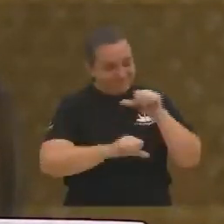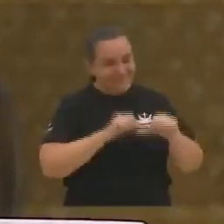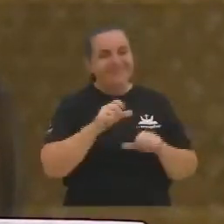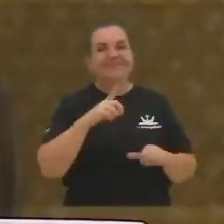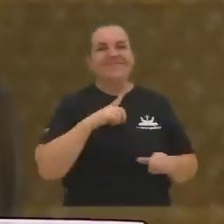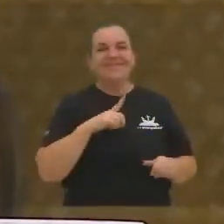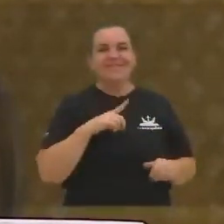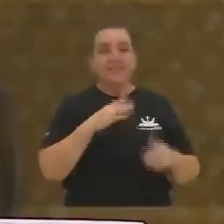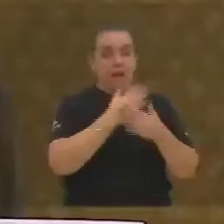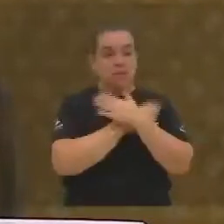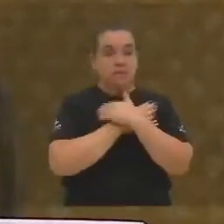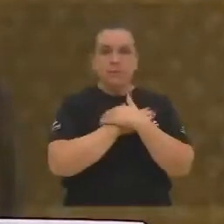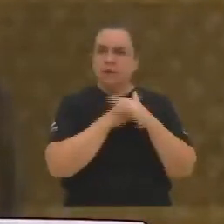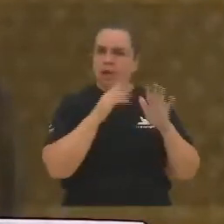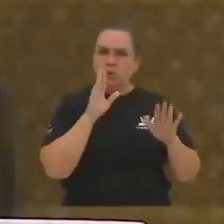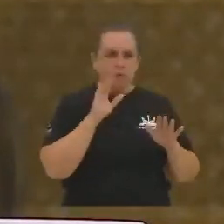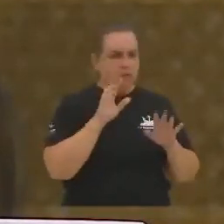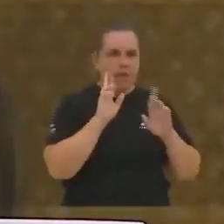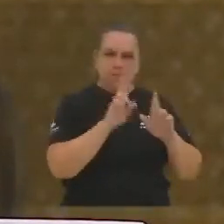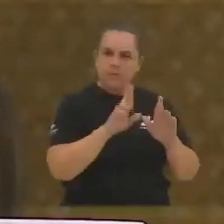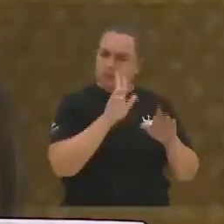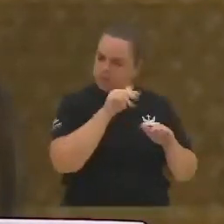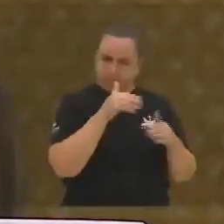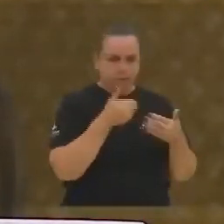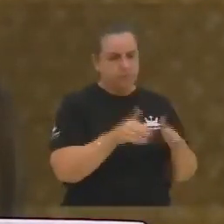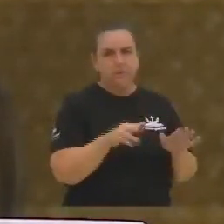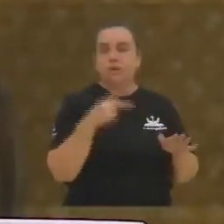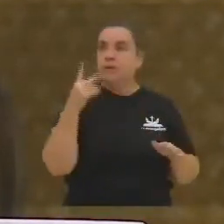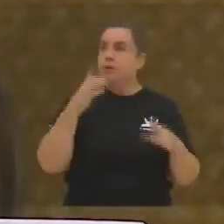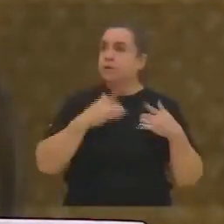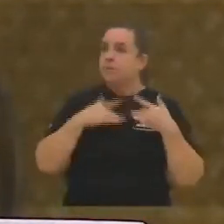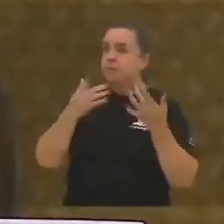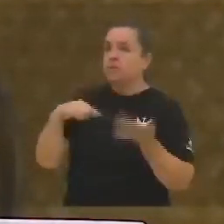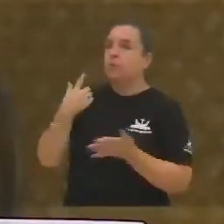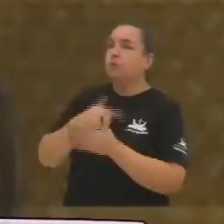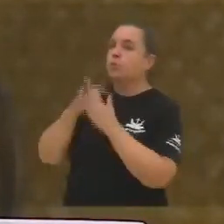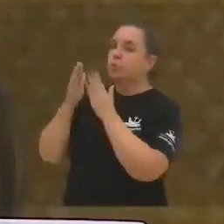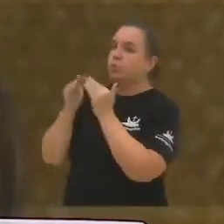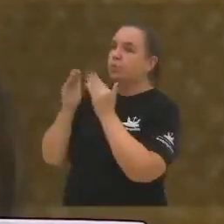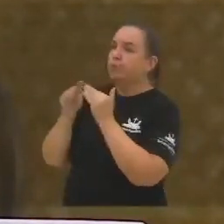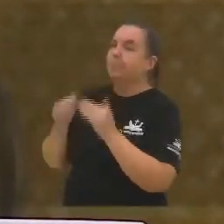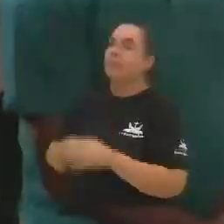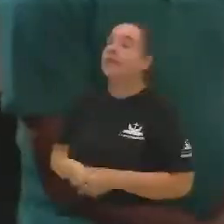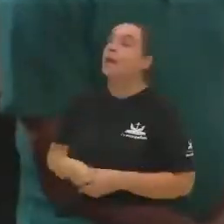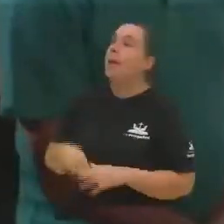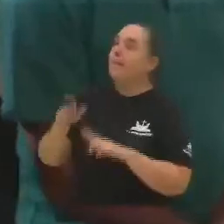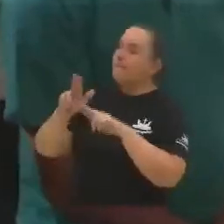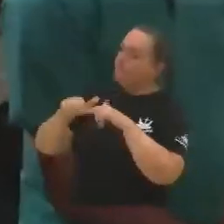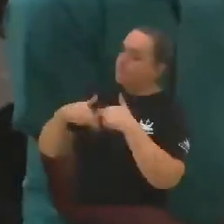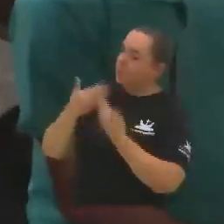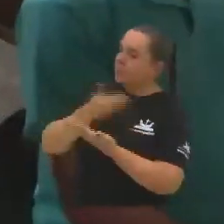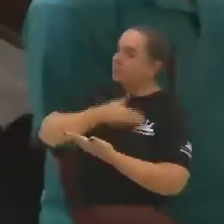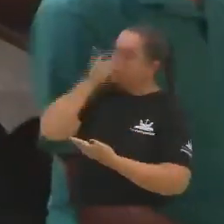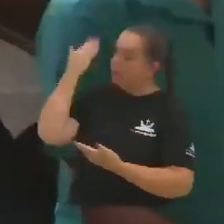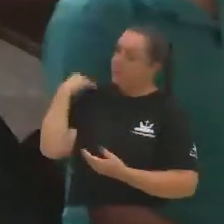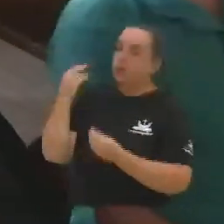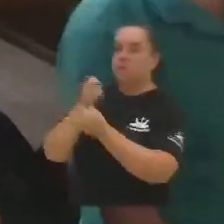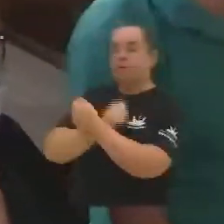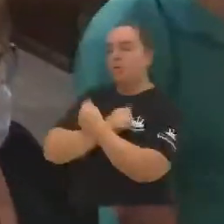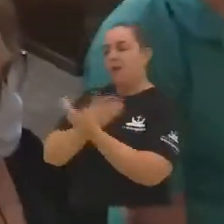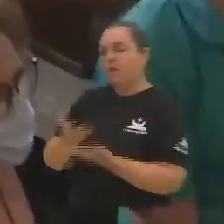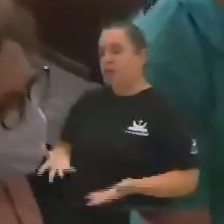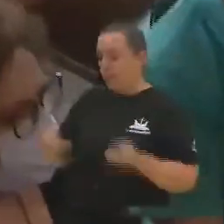desempregados, para que jamais percam a esperança na vossa misericórdia, rezemos. Por intercessão de